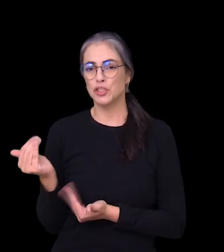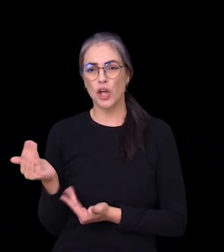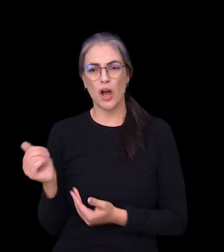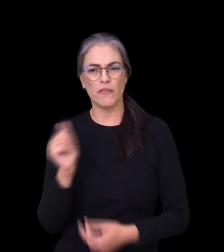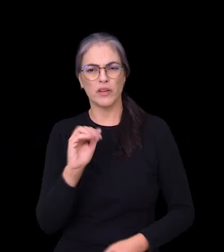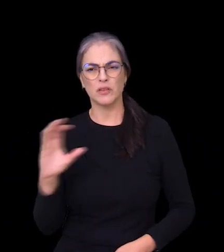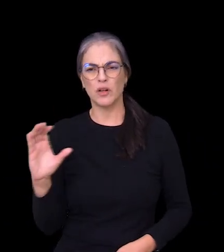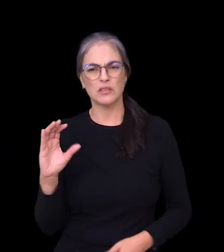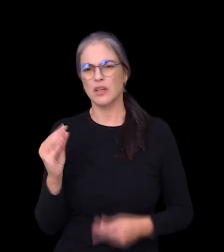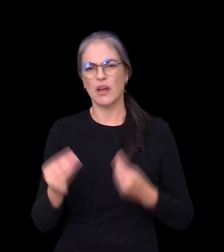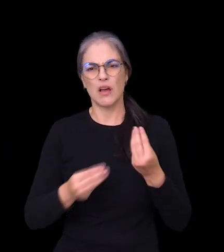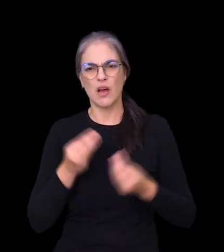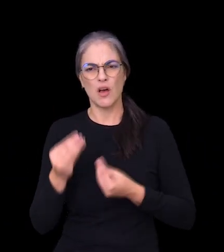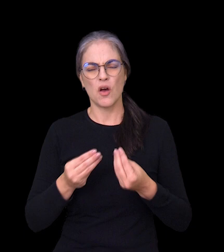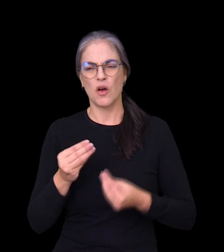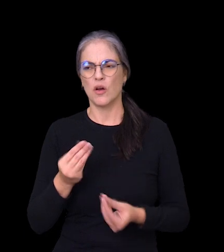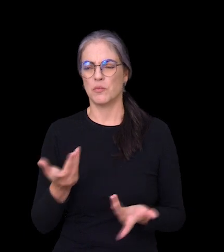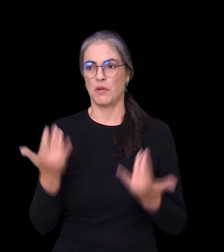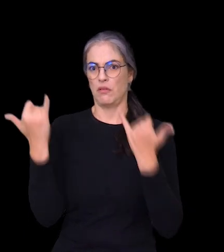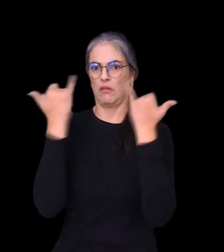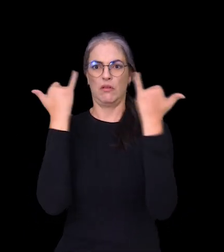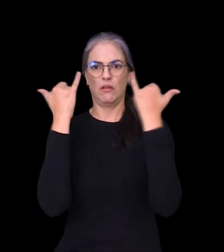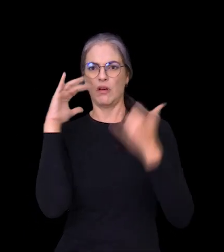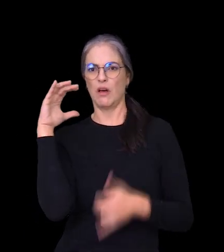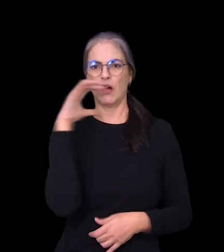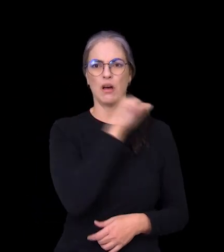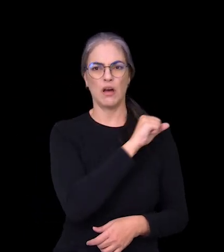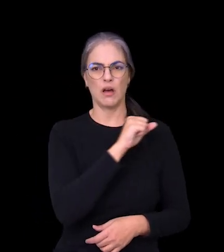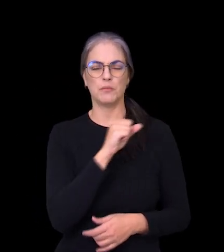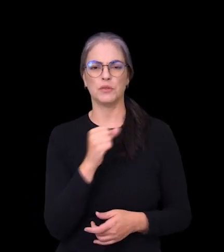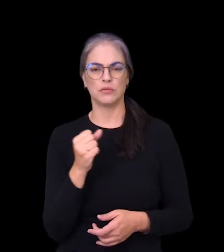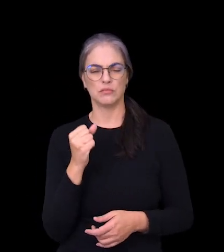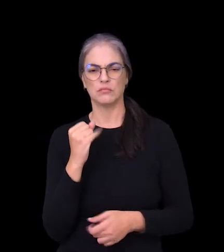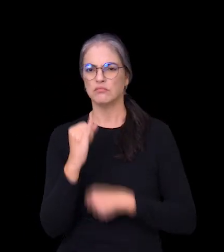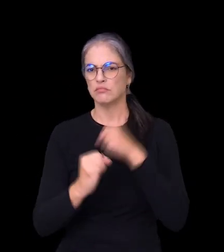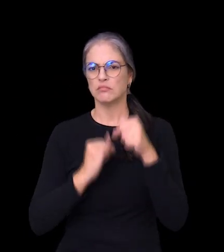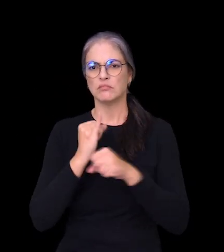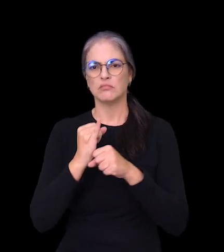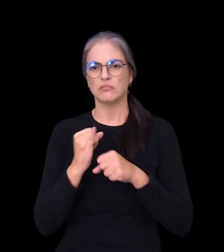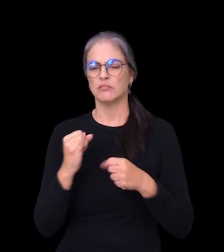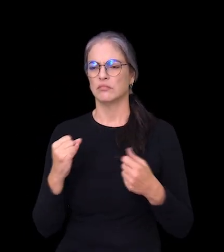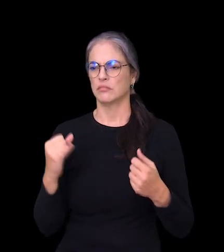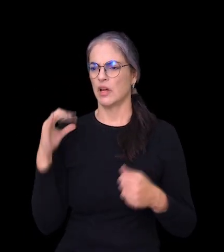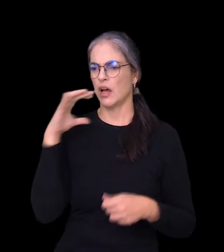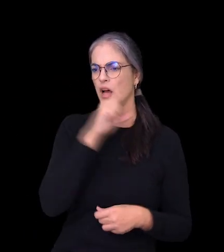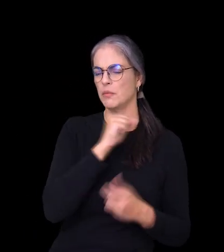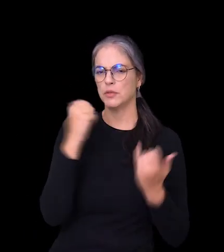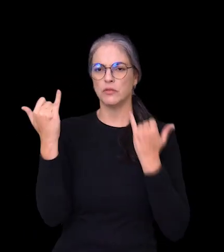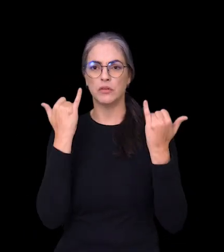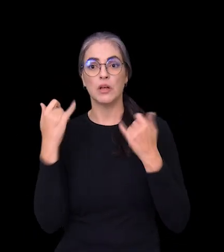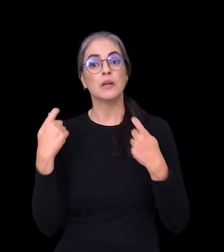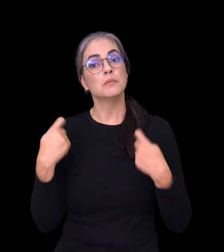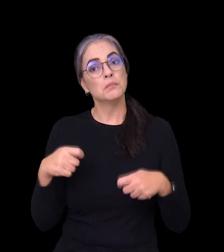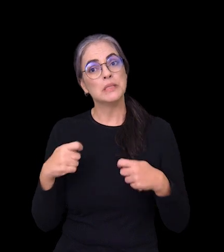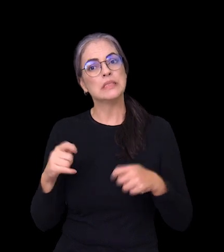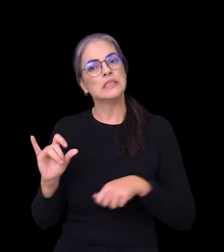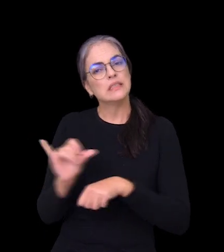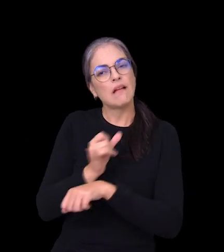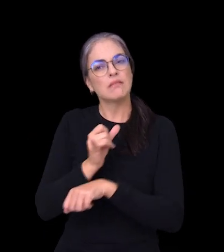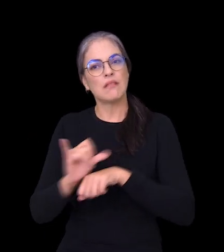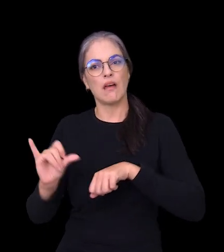muito ágil, muito dinâmico, né? Então a informação precisa ser trabalhada também dialogando de uma